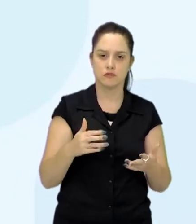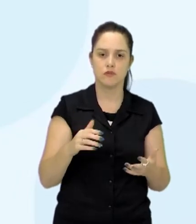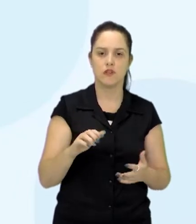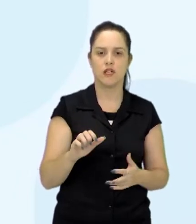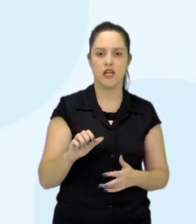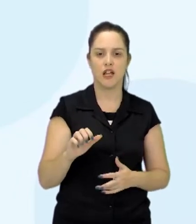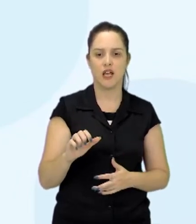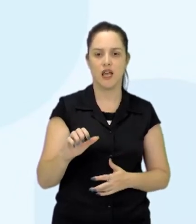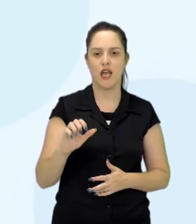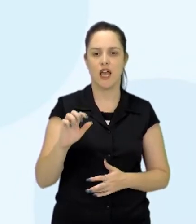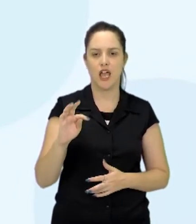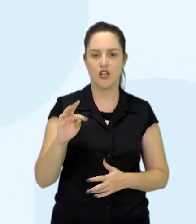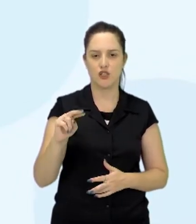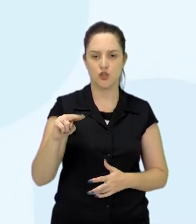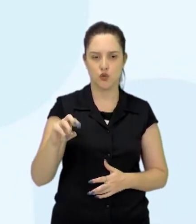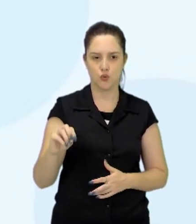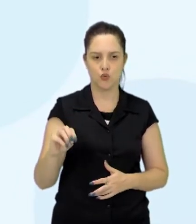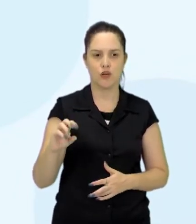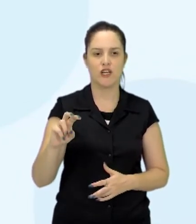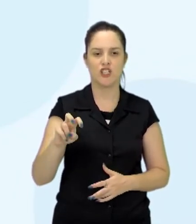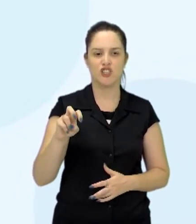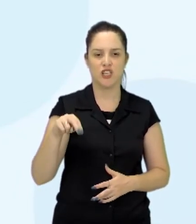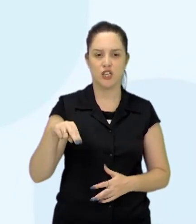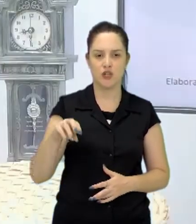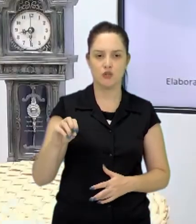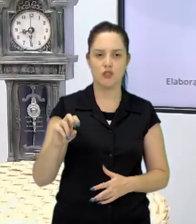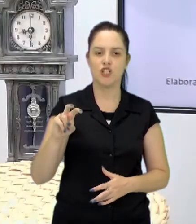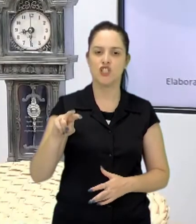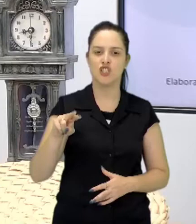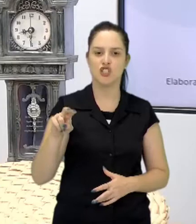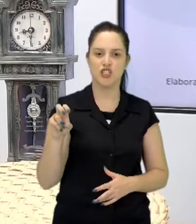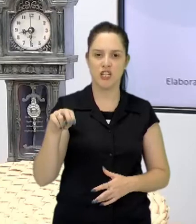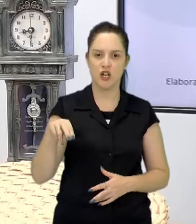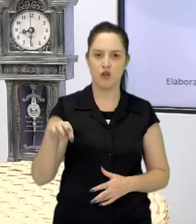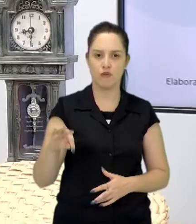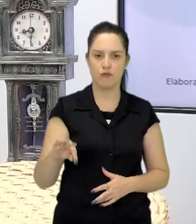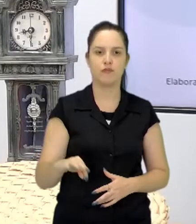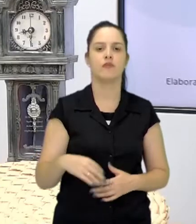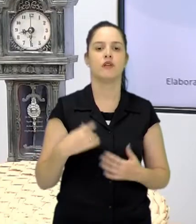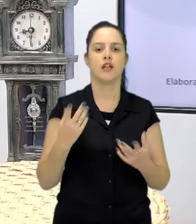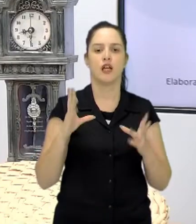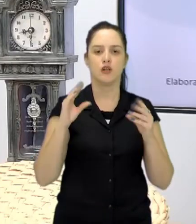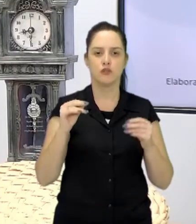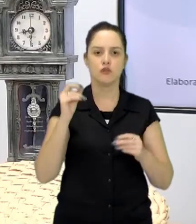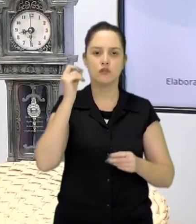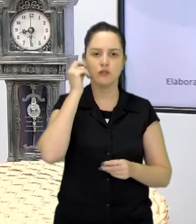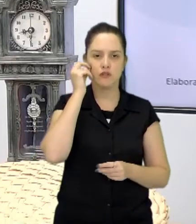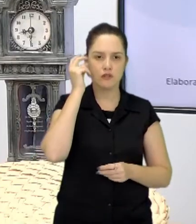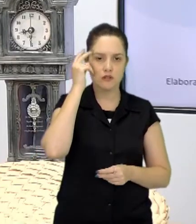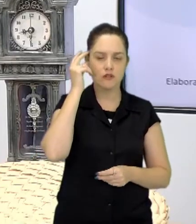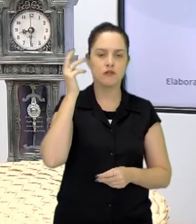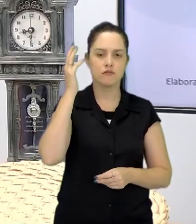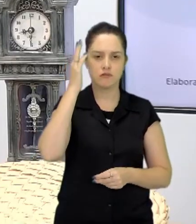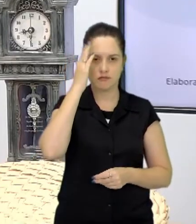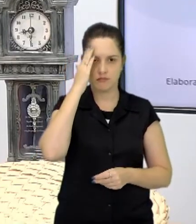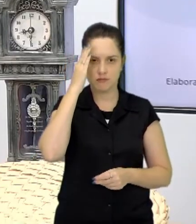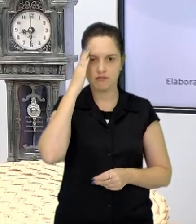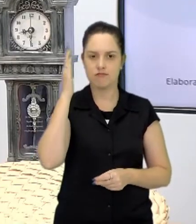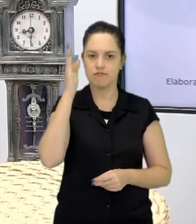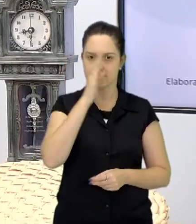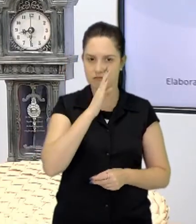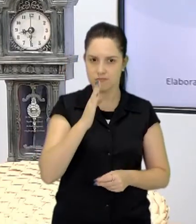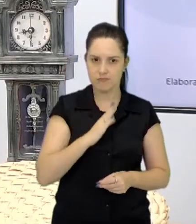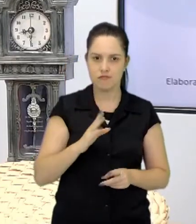etnocentrismo, xenocentrismo e xenofobismo, certo? Então, pluralidade cultural, vocês já sabem que o Brasil, por exemplo, ele tem